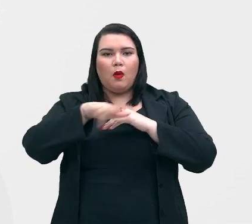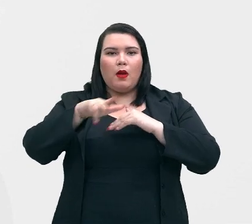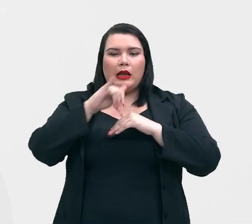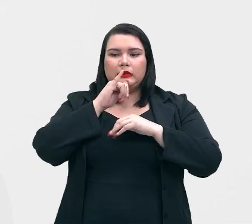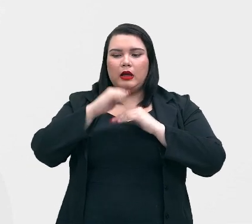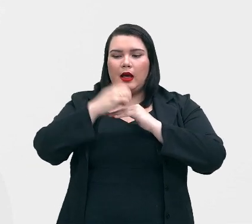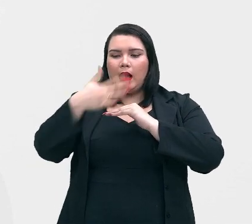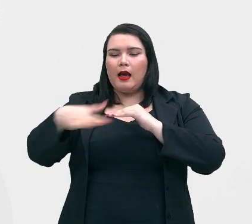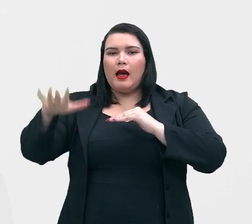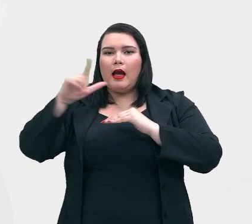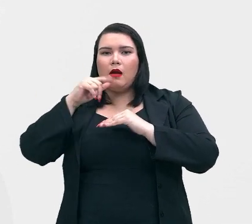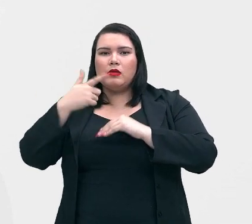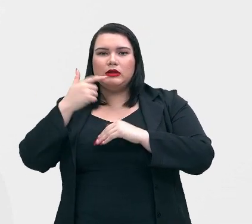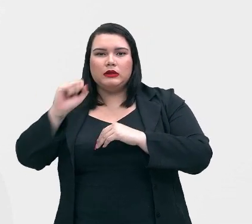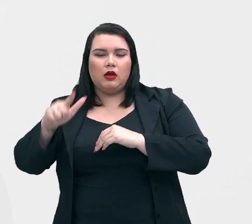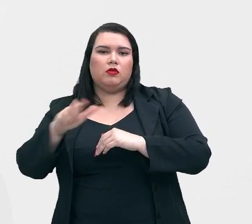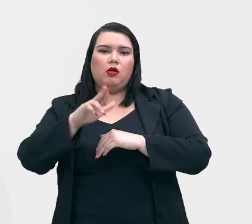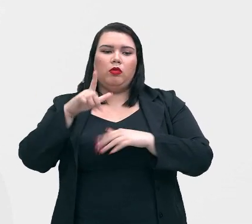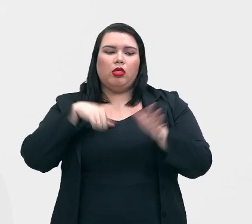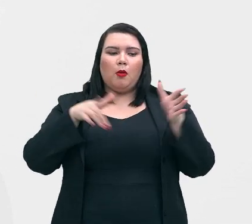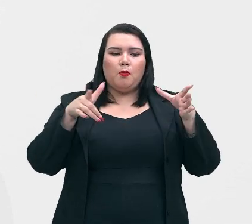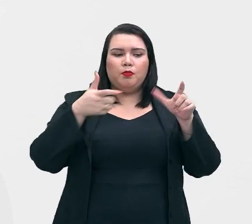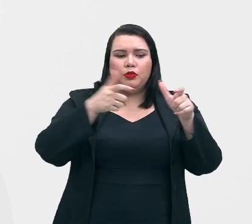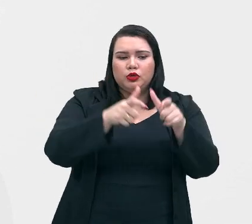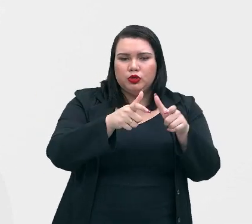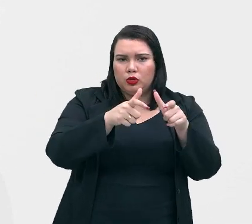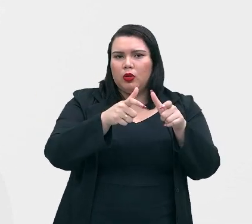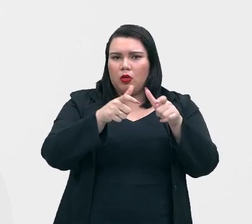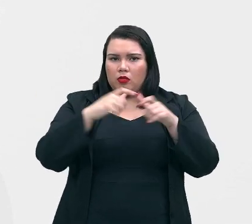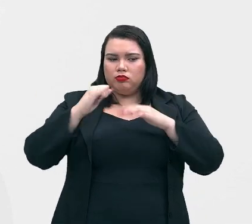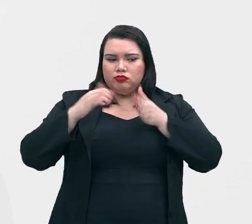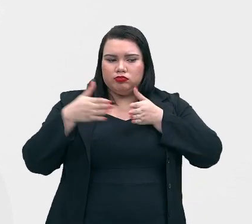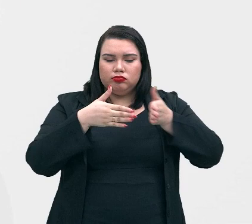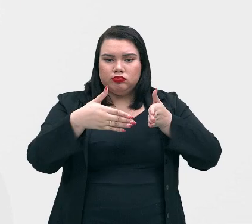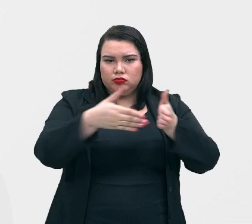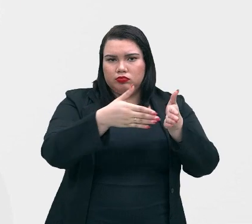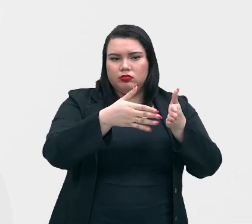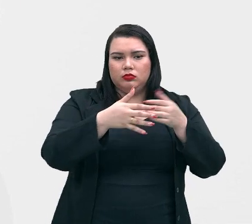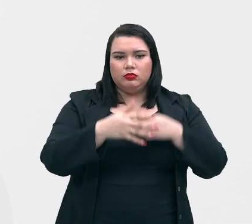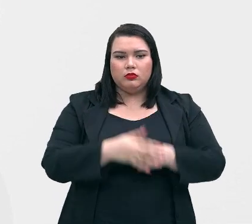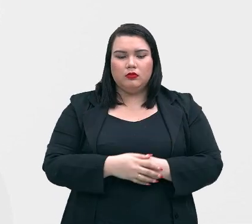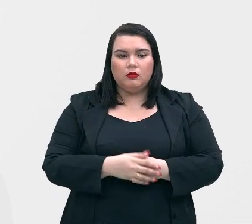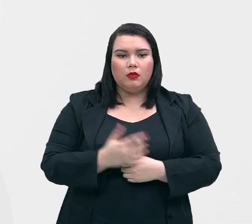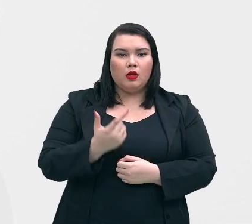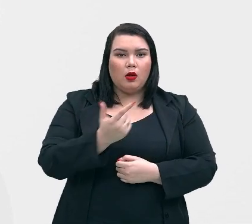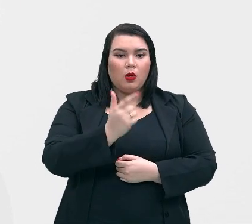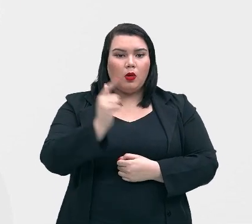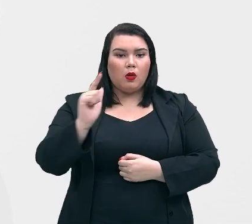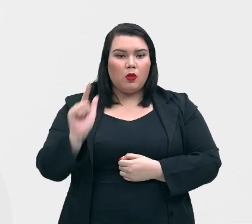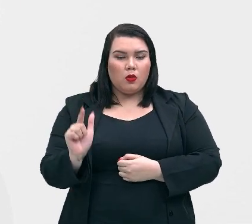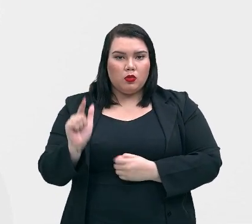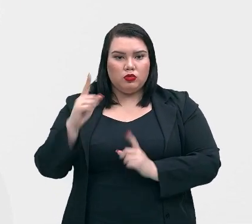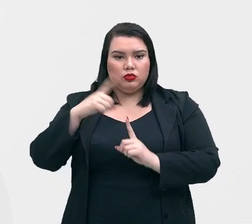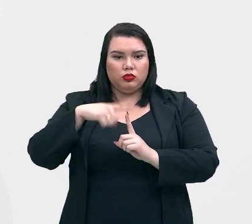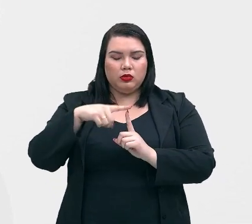por exemplo, em um lago, em um outro rio, tá? Já um rio, né, com essa bacia